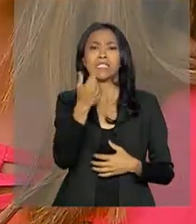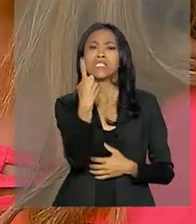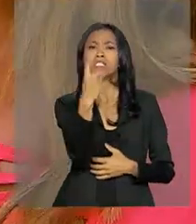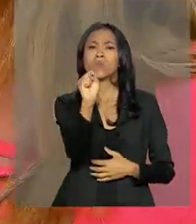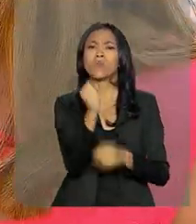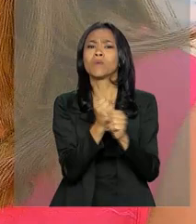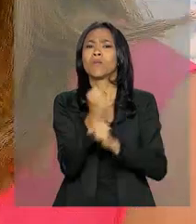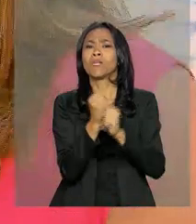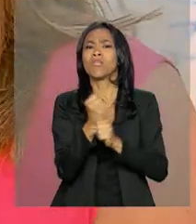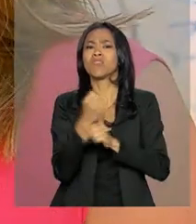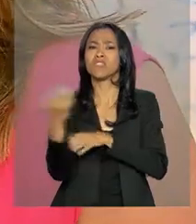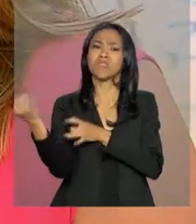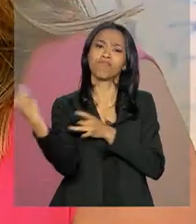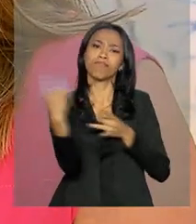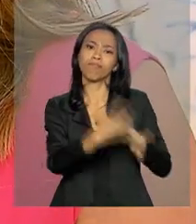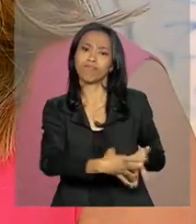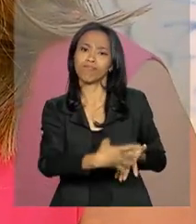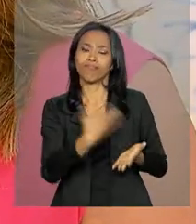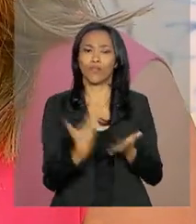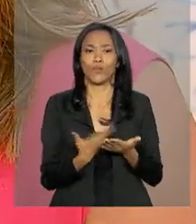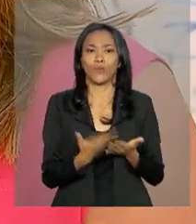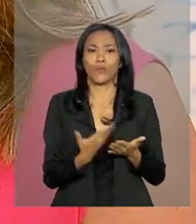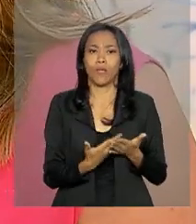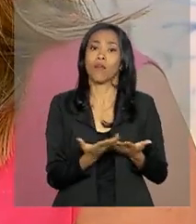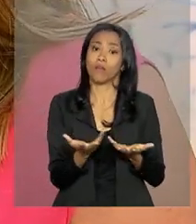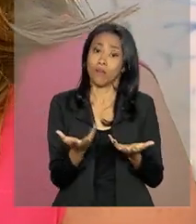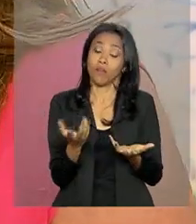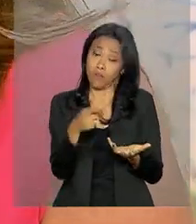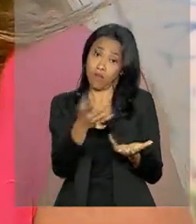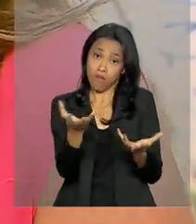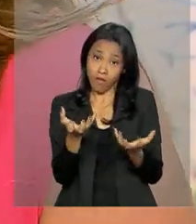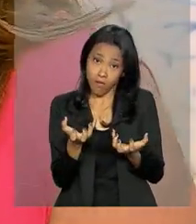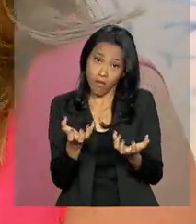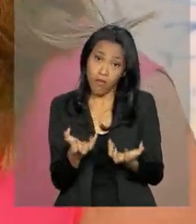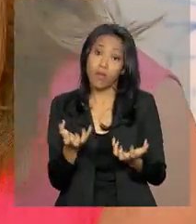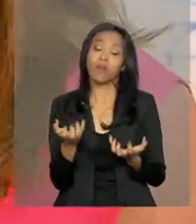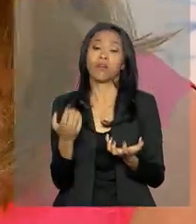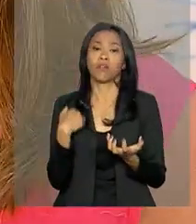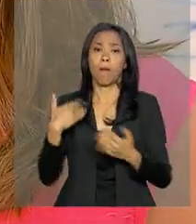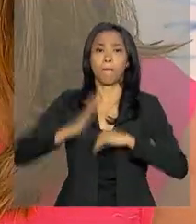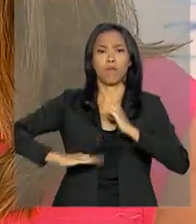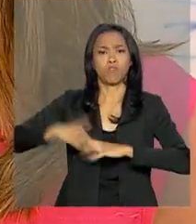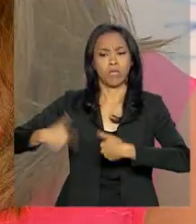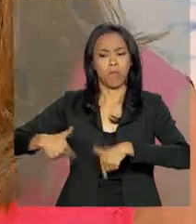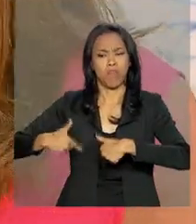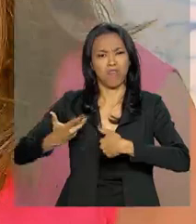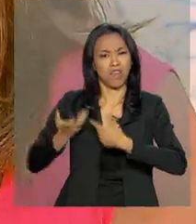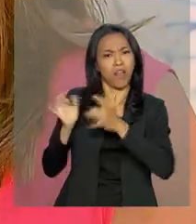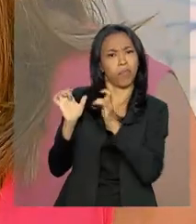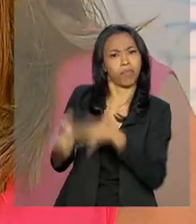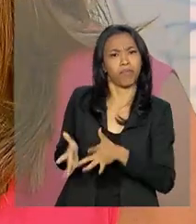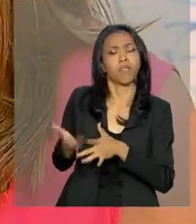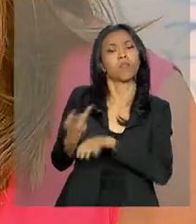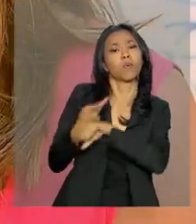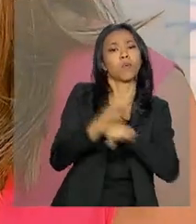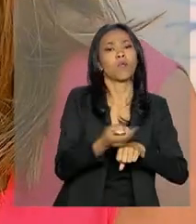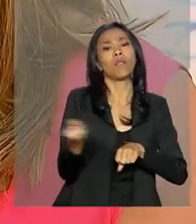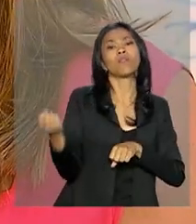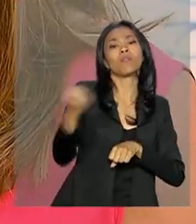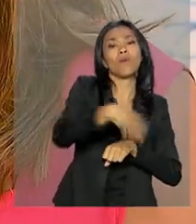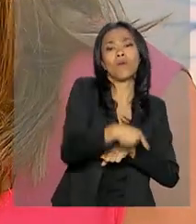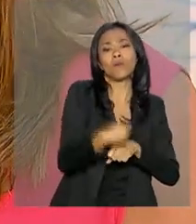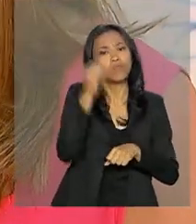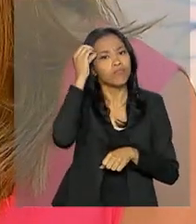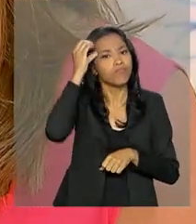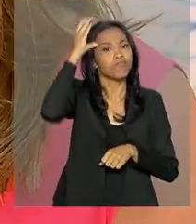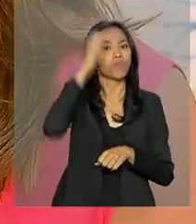estudar e eu pretendo sim sair dessa profissão que eu tô e buscar novos conhecimentos né